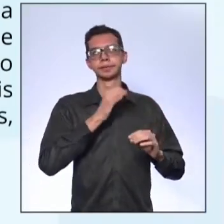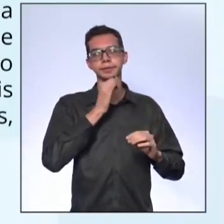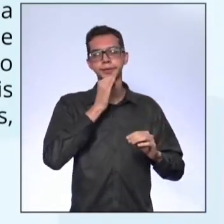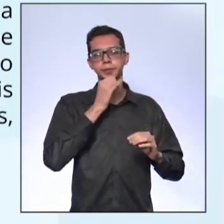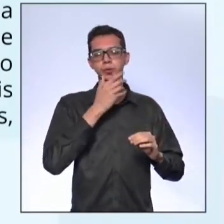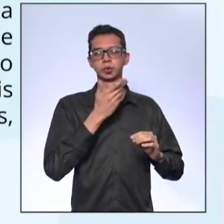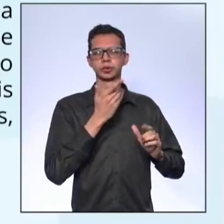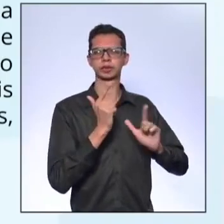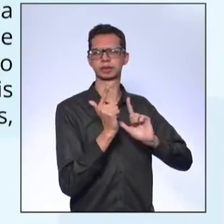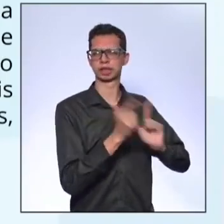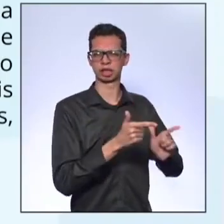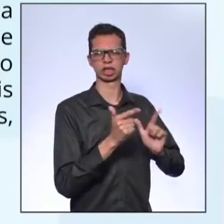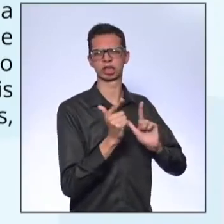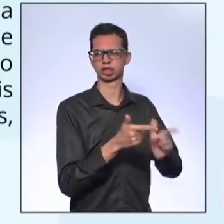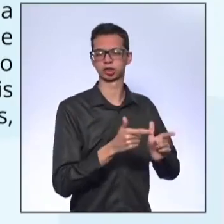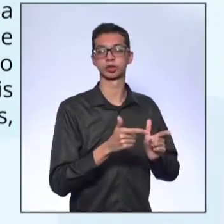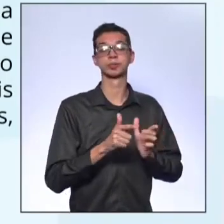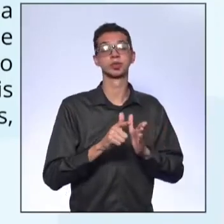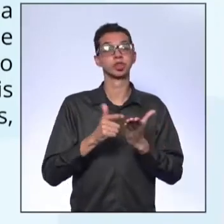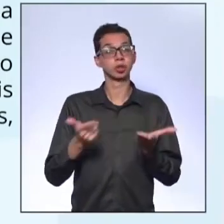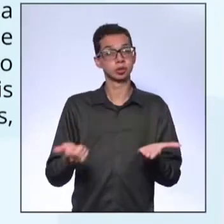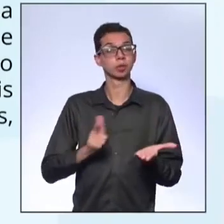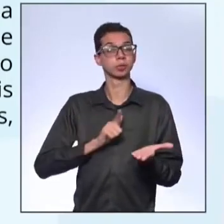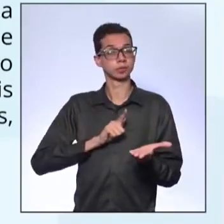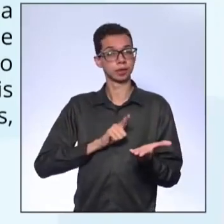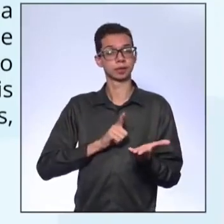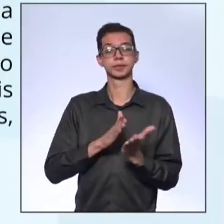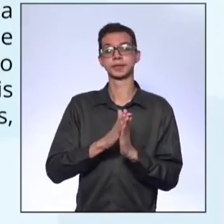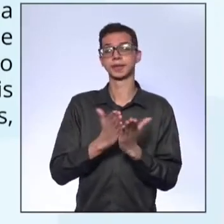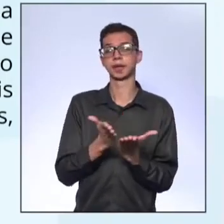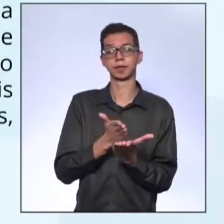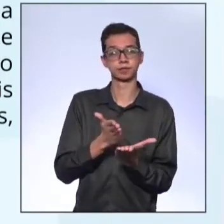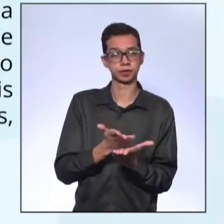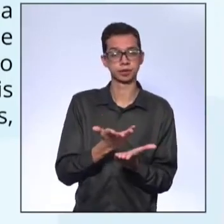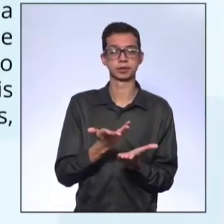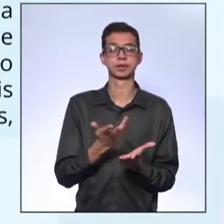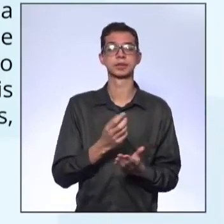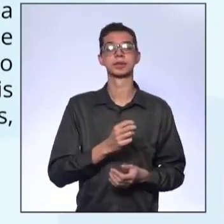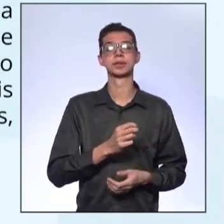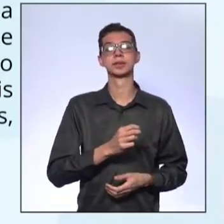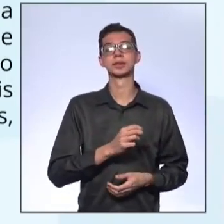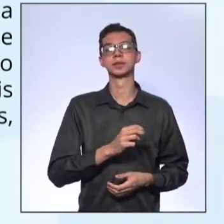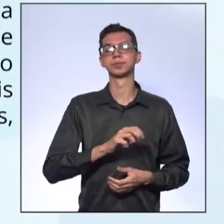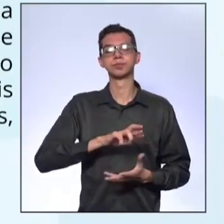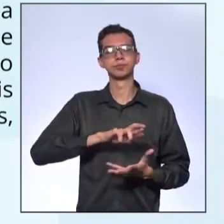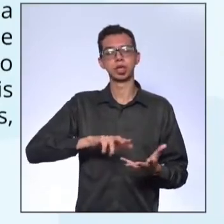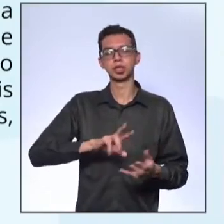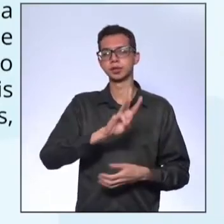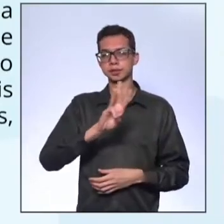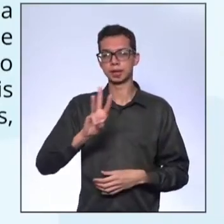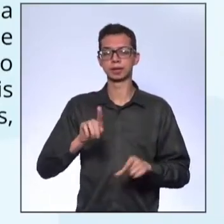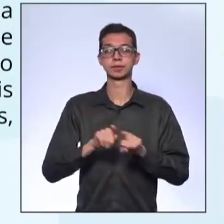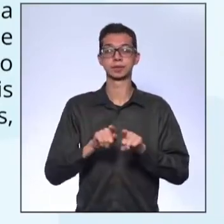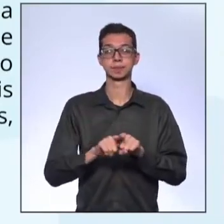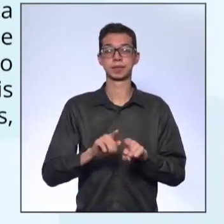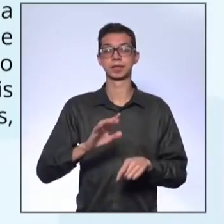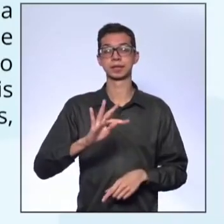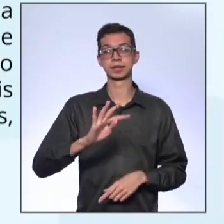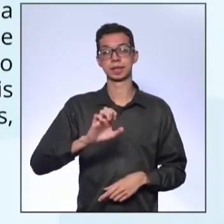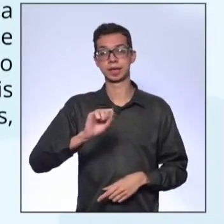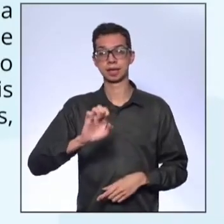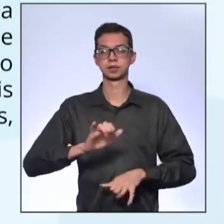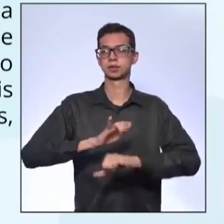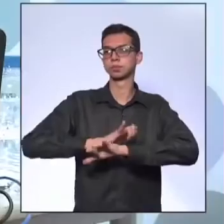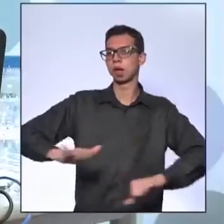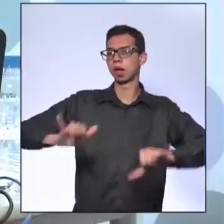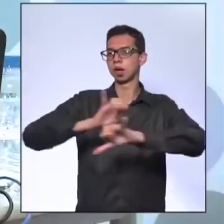jornais e revistas, ensaios, monografias, teses, dissertações, sermões e manifestos.